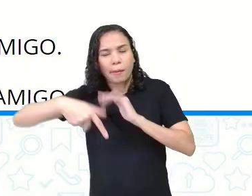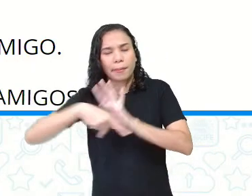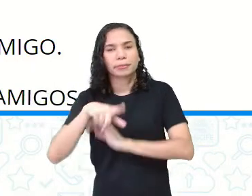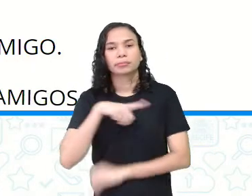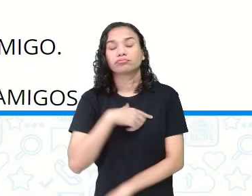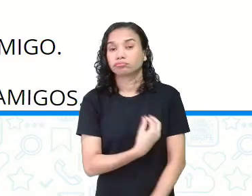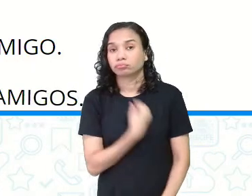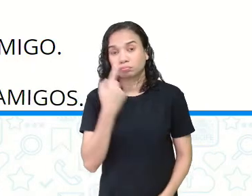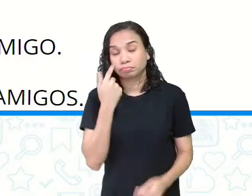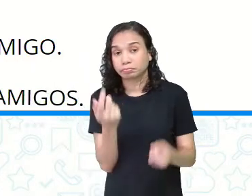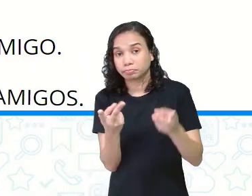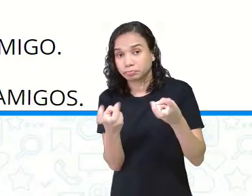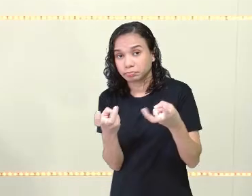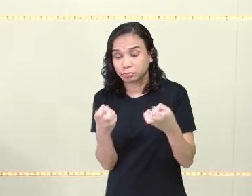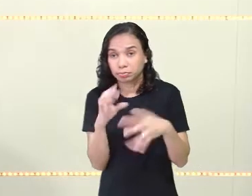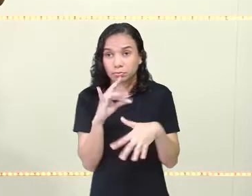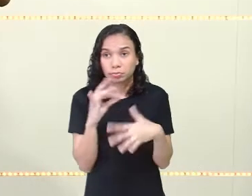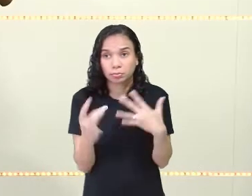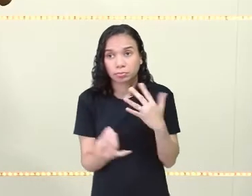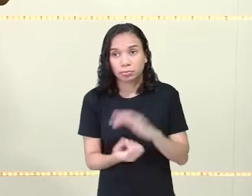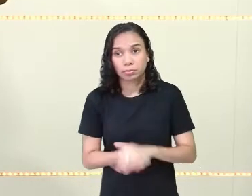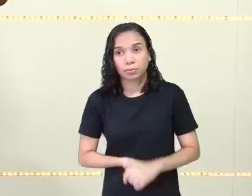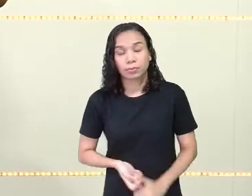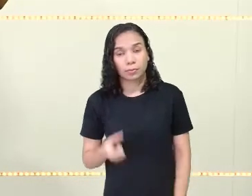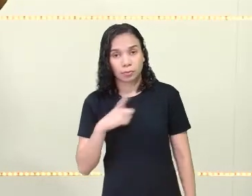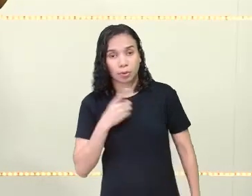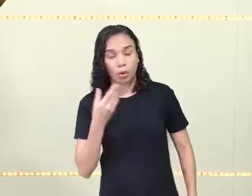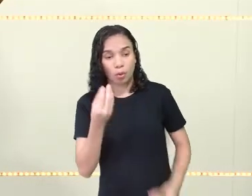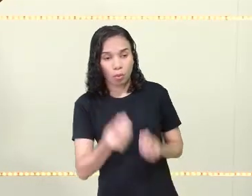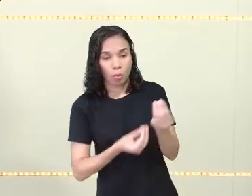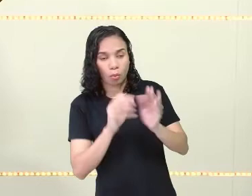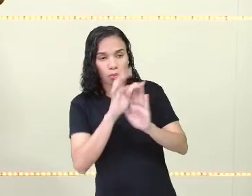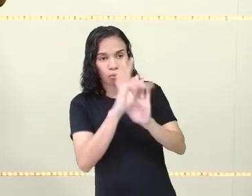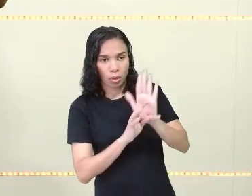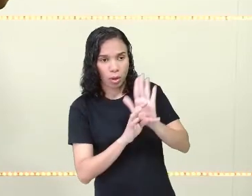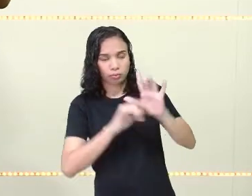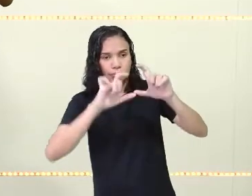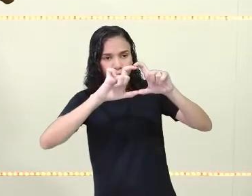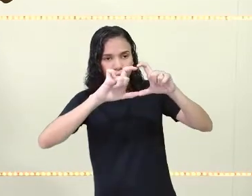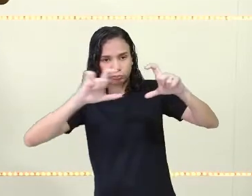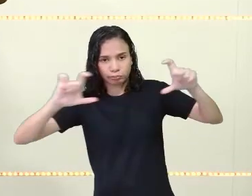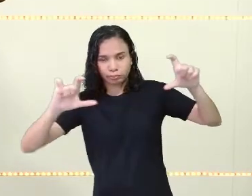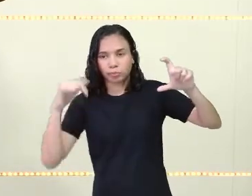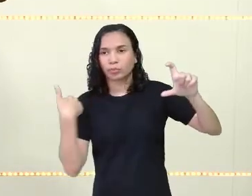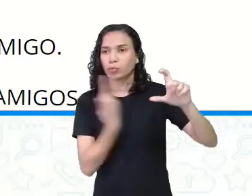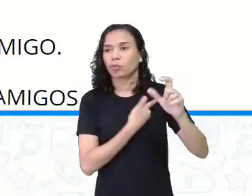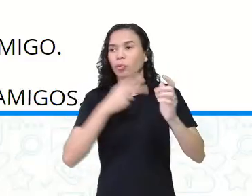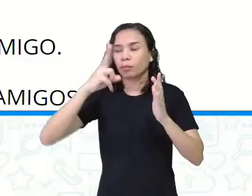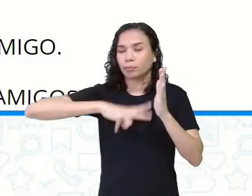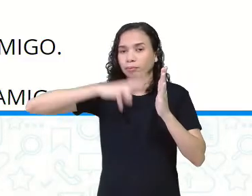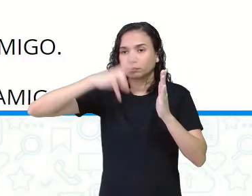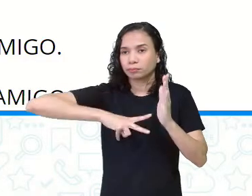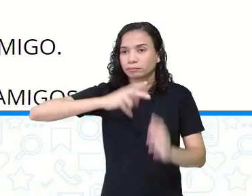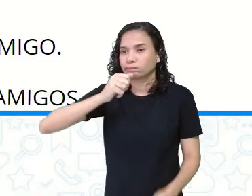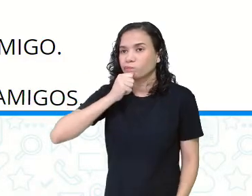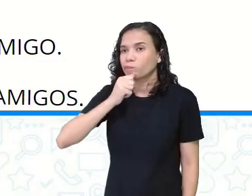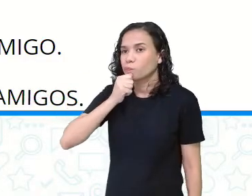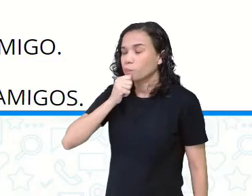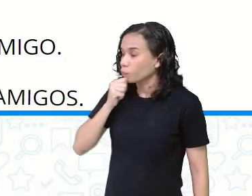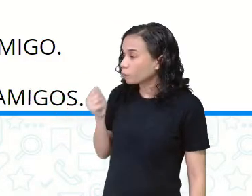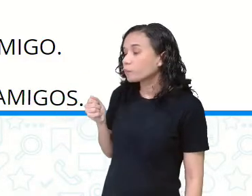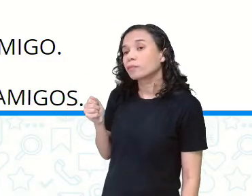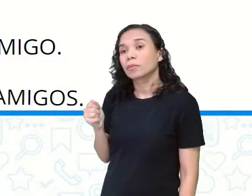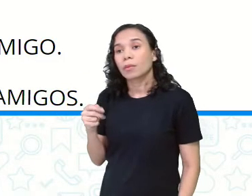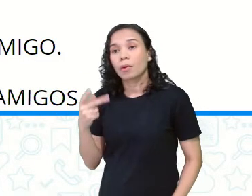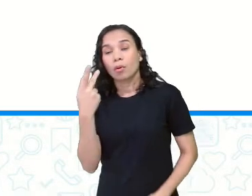Então, preste atenção nos detalhes. De acordo com esse texto aí, que a gente vai fazer a leitura, você